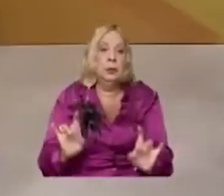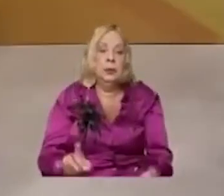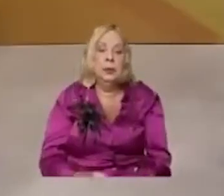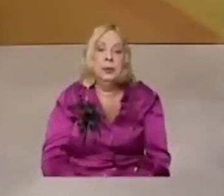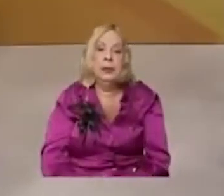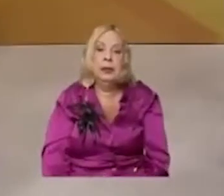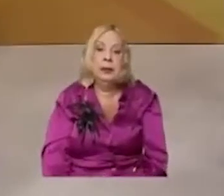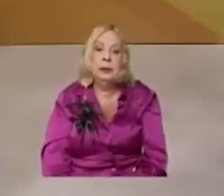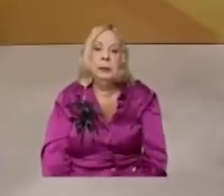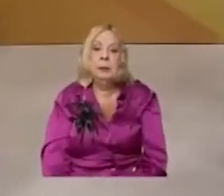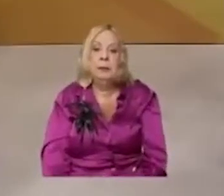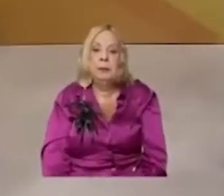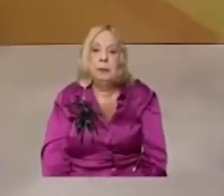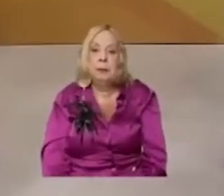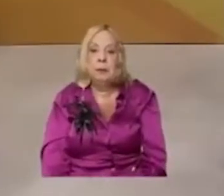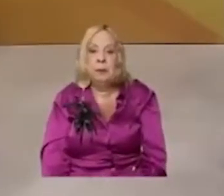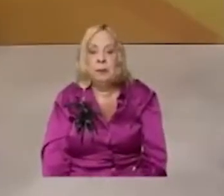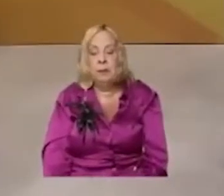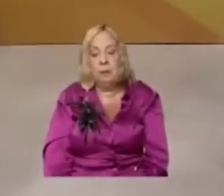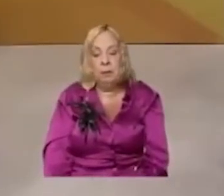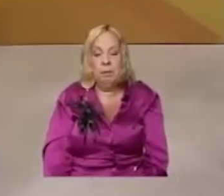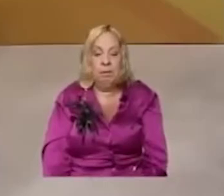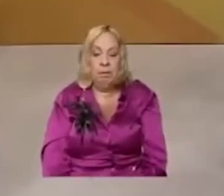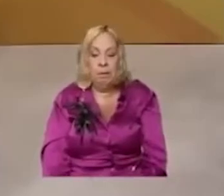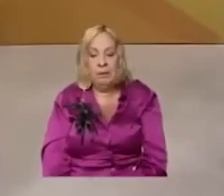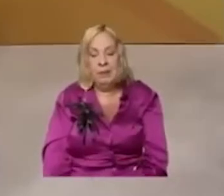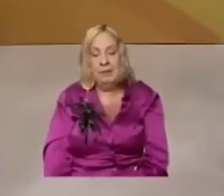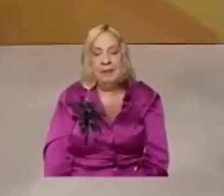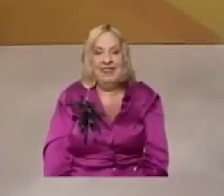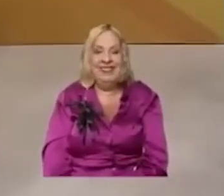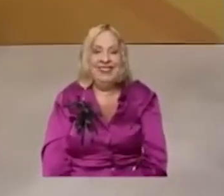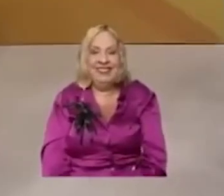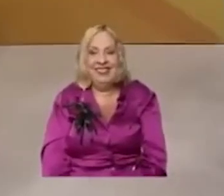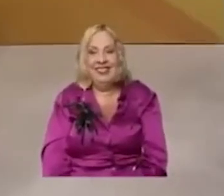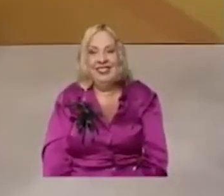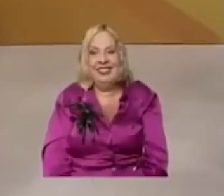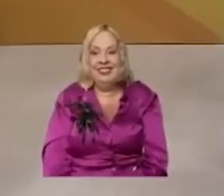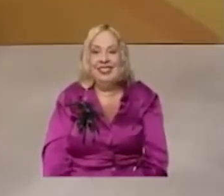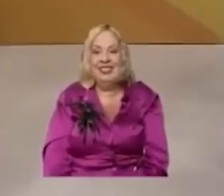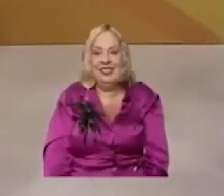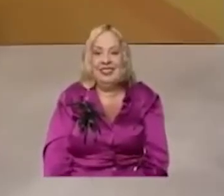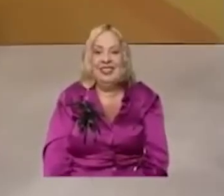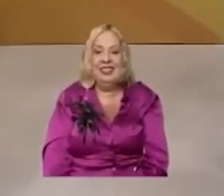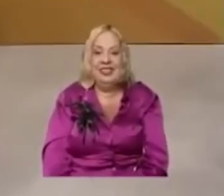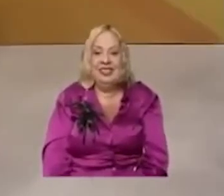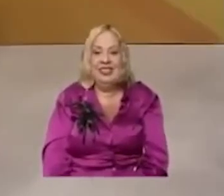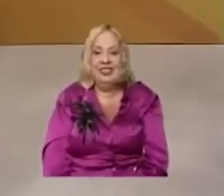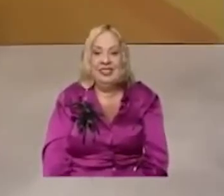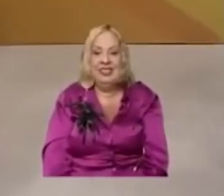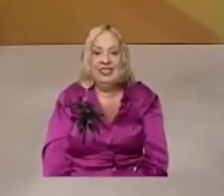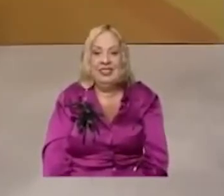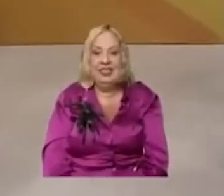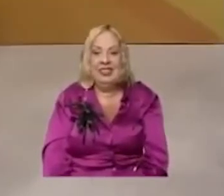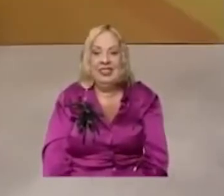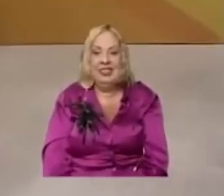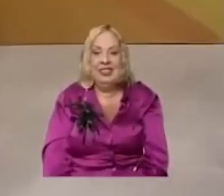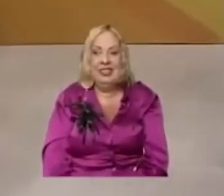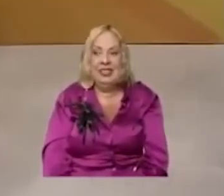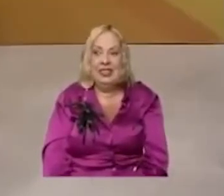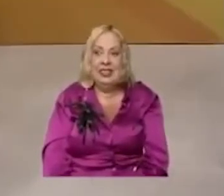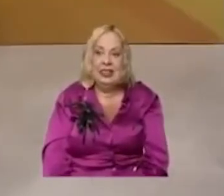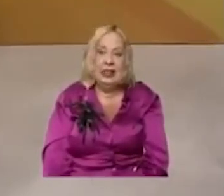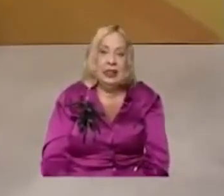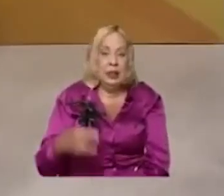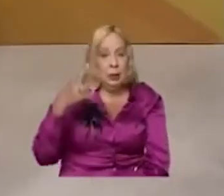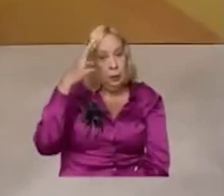foi de Poço Verde, levou a super estrada do 5º prêmio. Senhor, que prêmio! E o